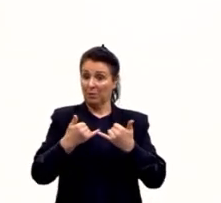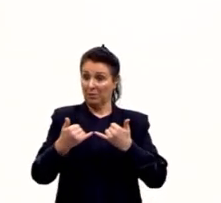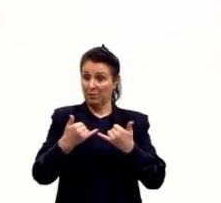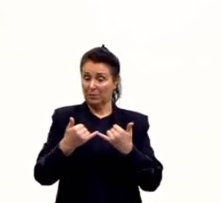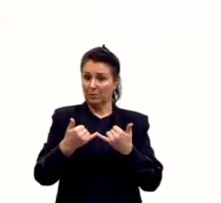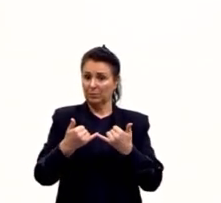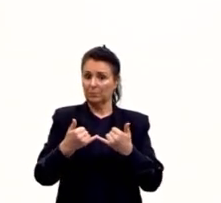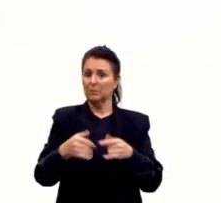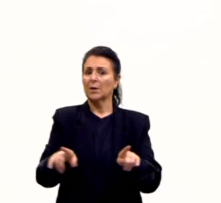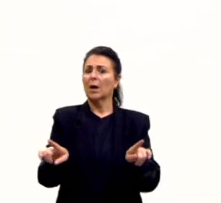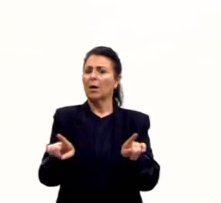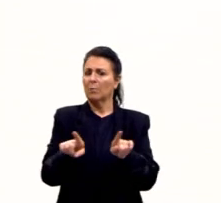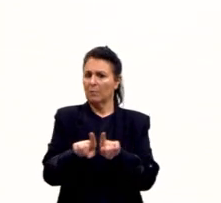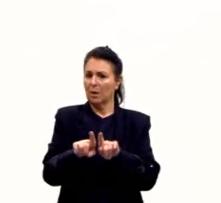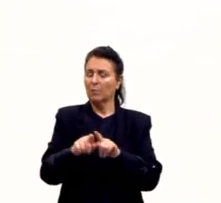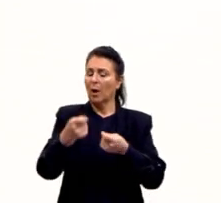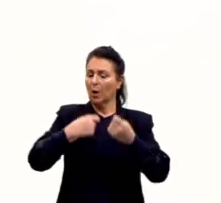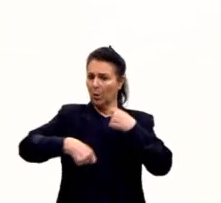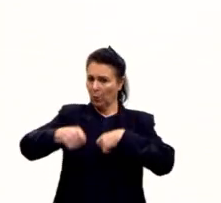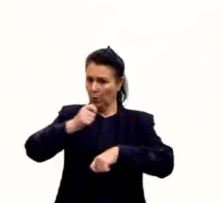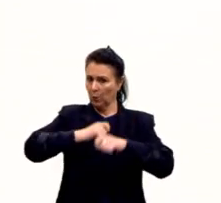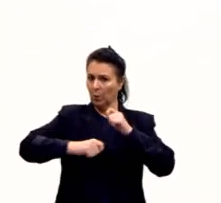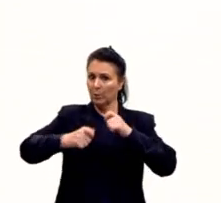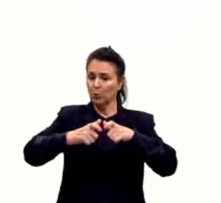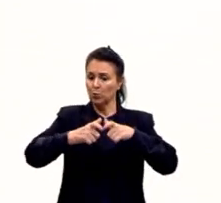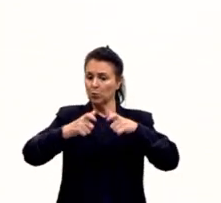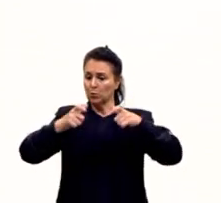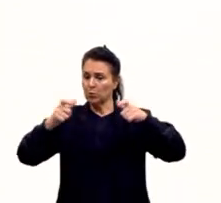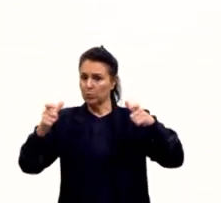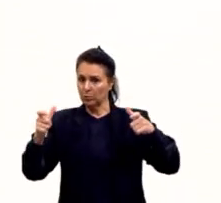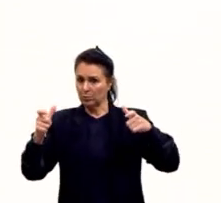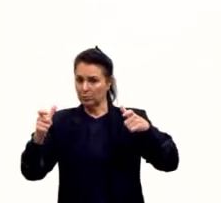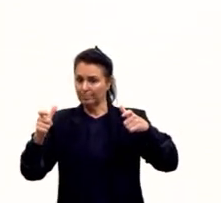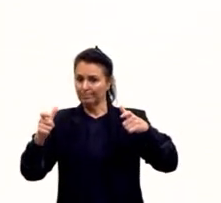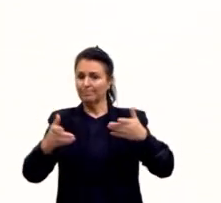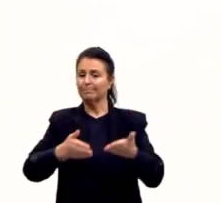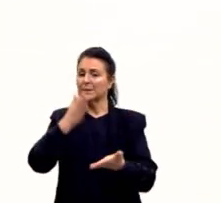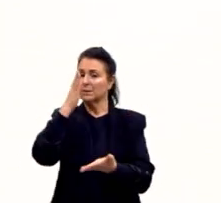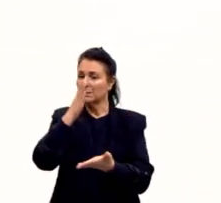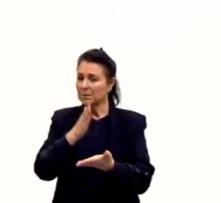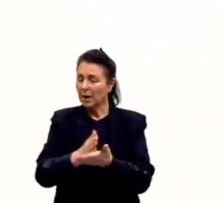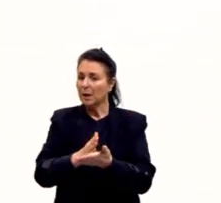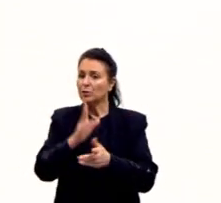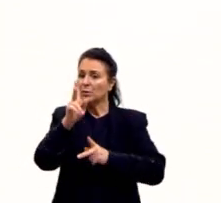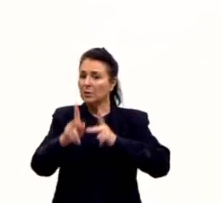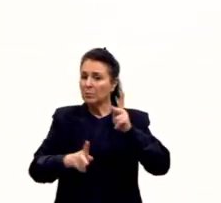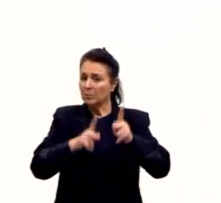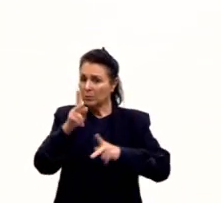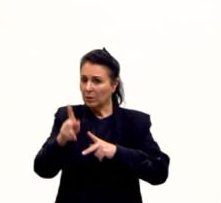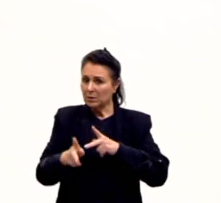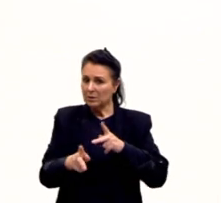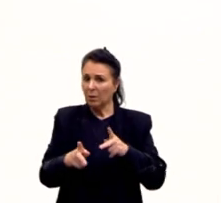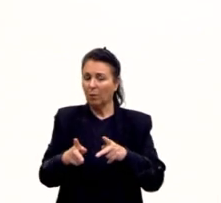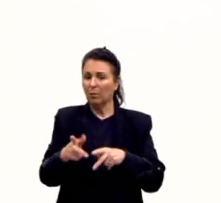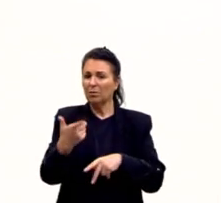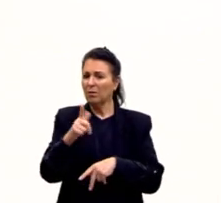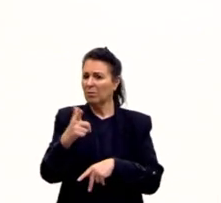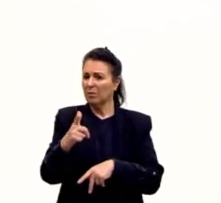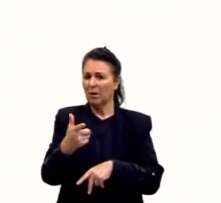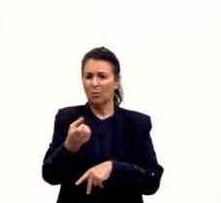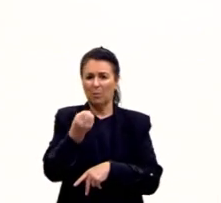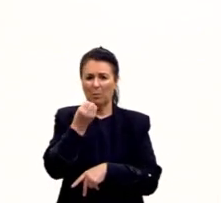exemplo mesmo que a economia tenha crescido pelo menos metade da população Continua sem boas condições